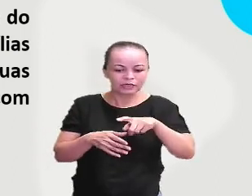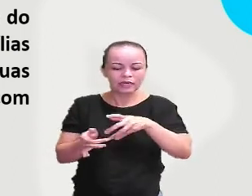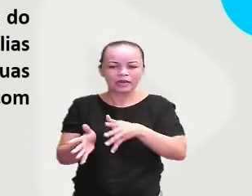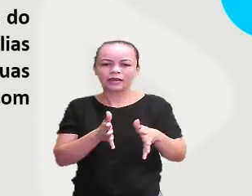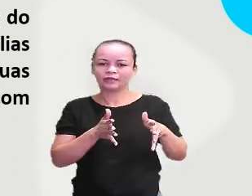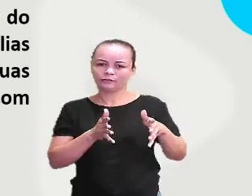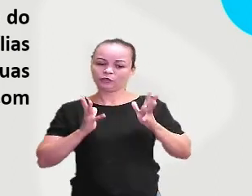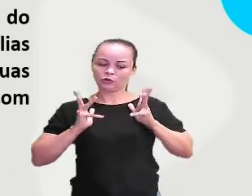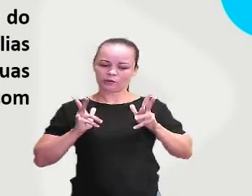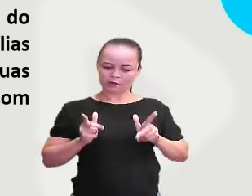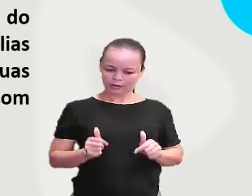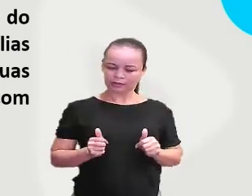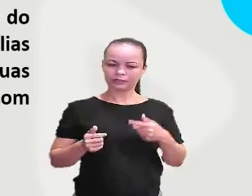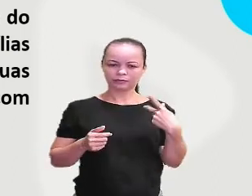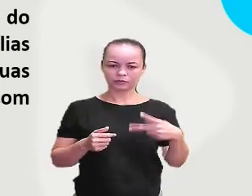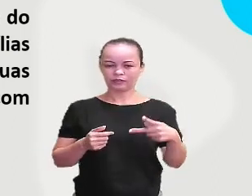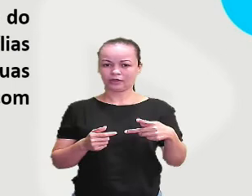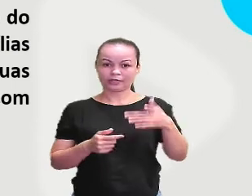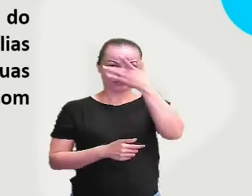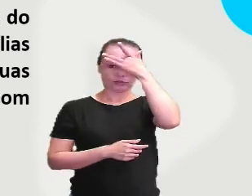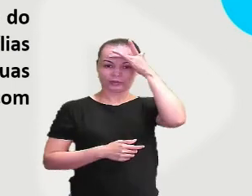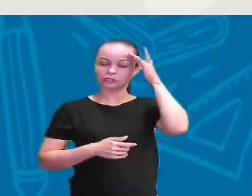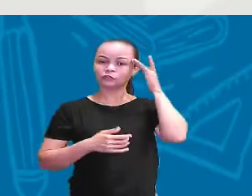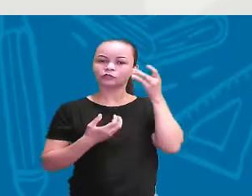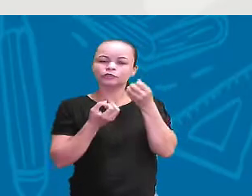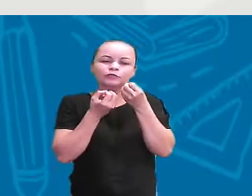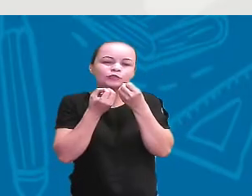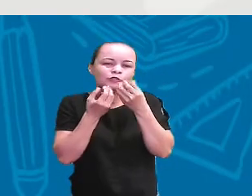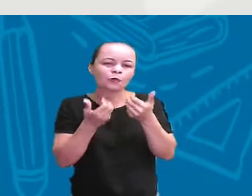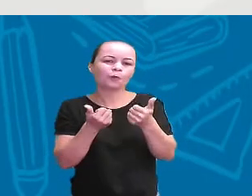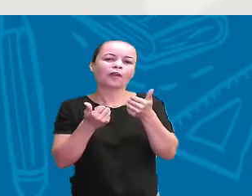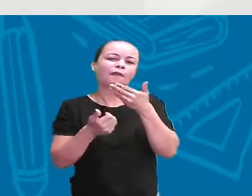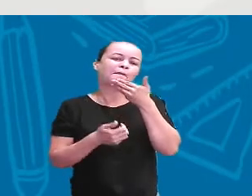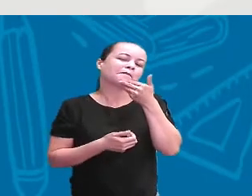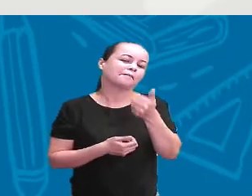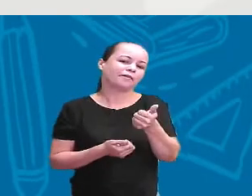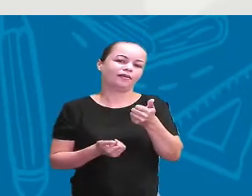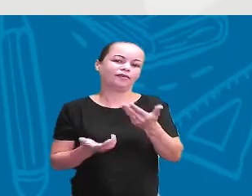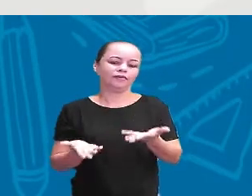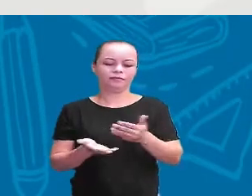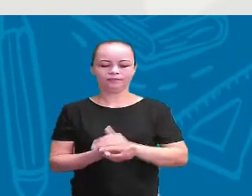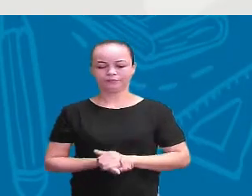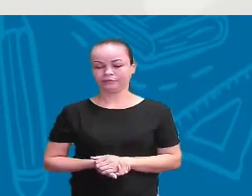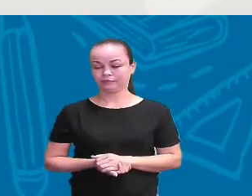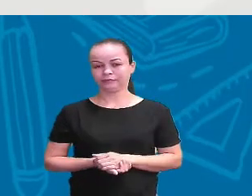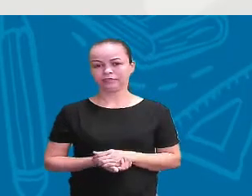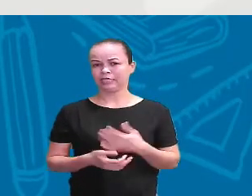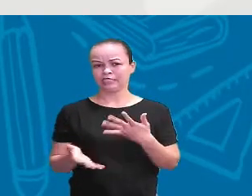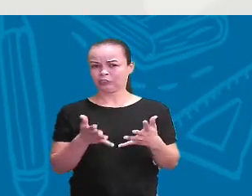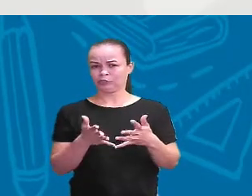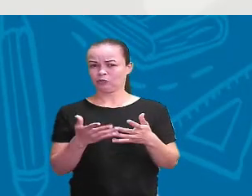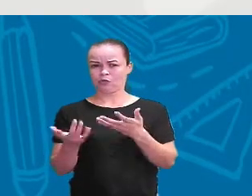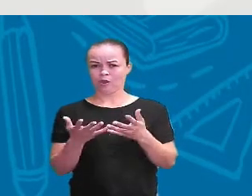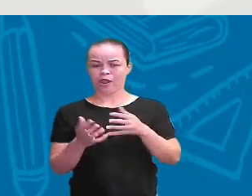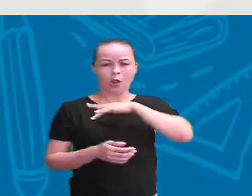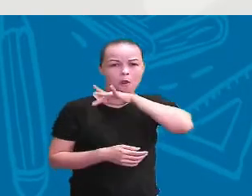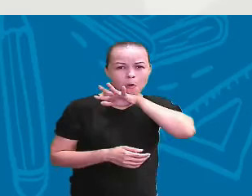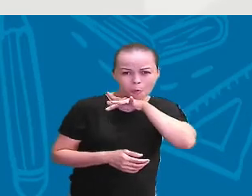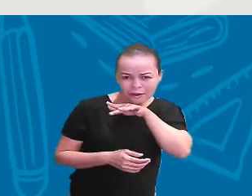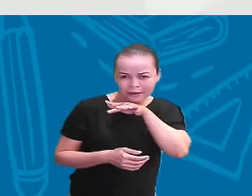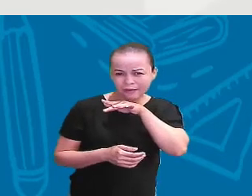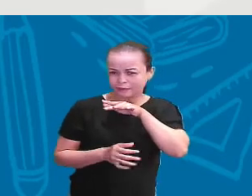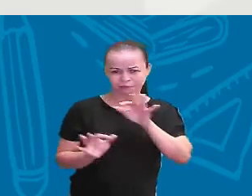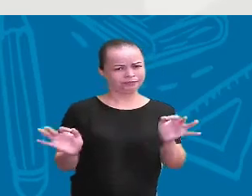E isso faz com que as pessoas se sintam melhor. Então, não é ruim, isso não é uma atitude ruim.